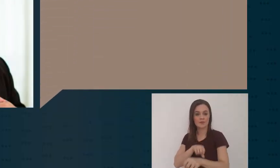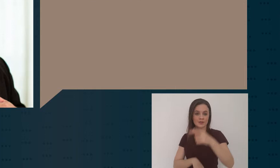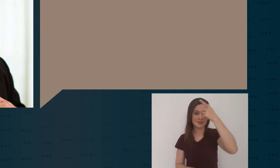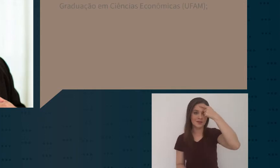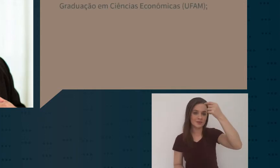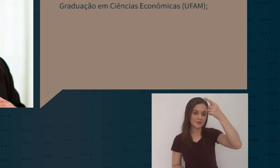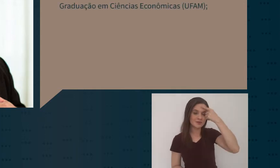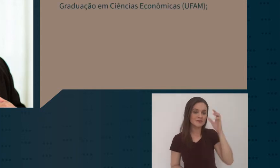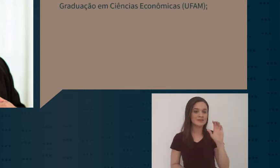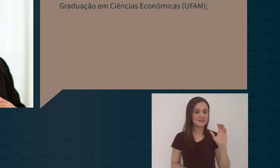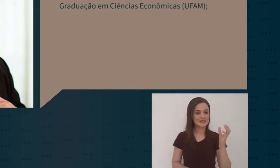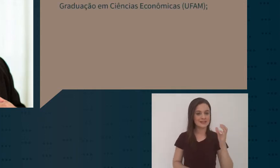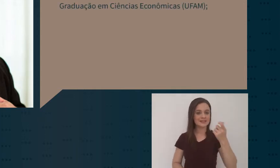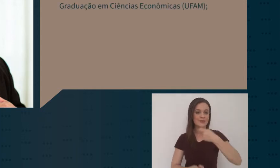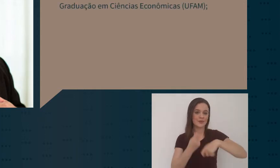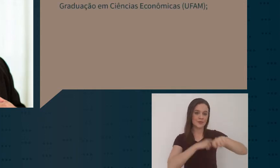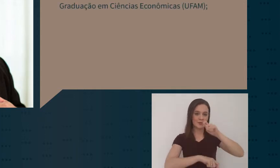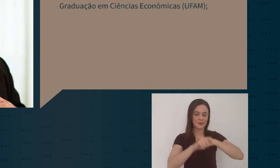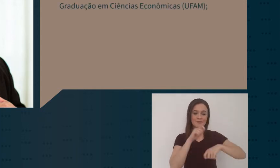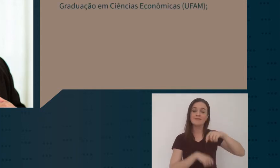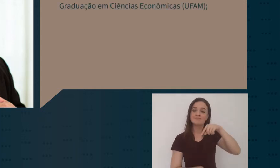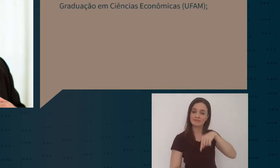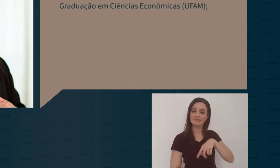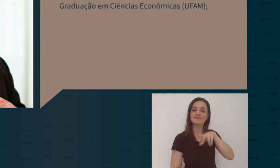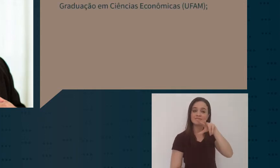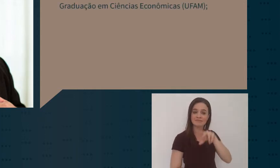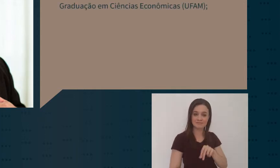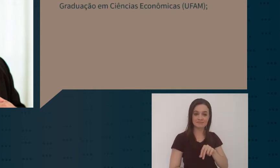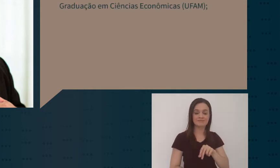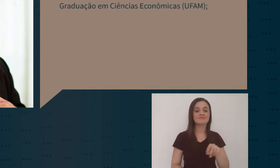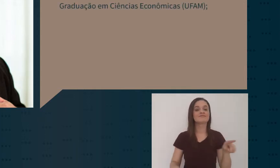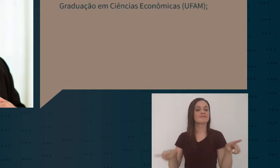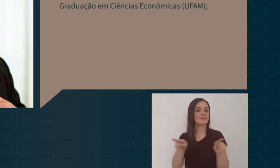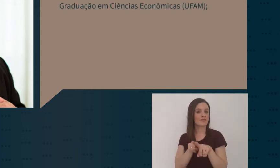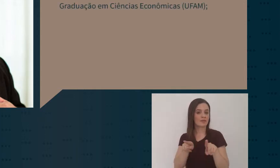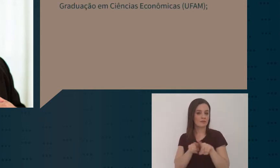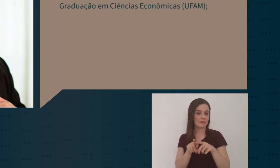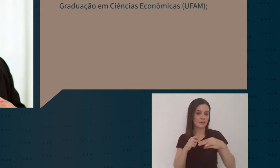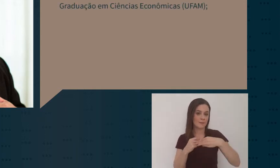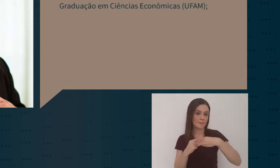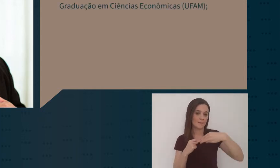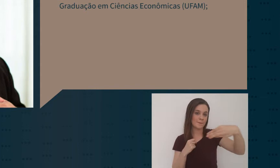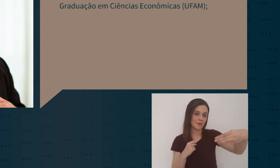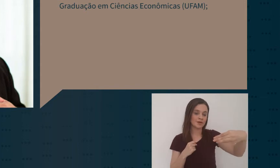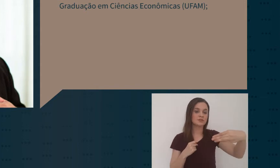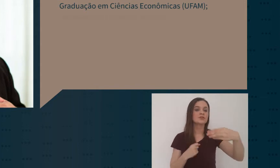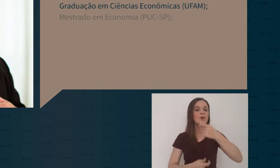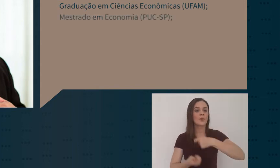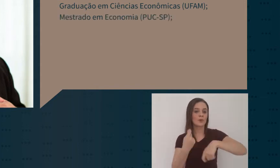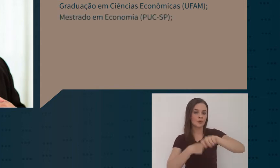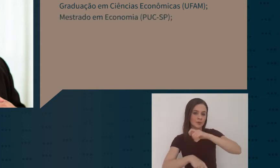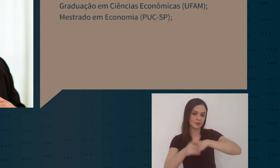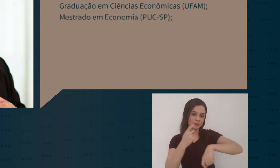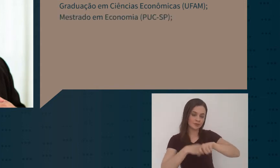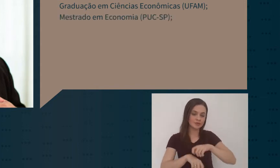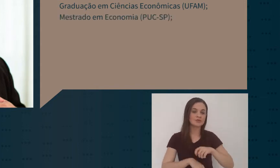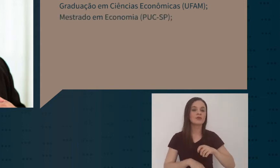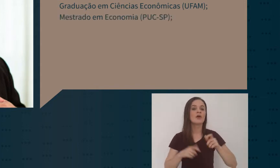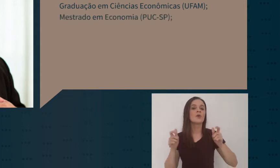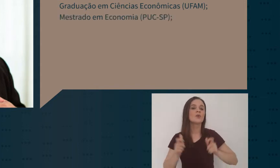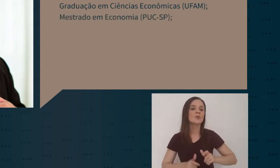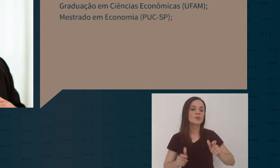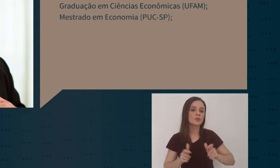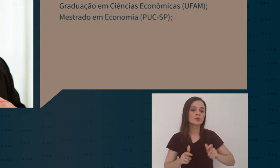Amazonas. Possui graduação em Ciências Econômicas pela Universidade Federal do Amazonas. É mestre